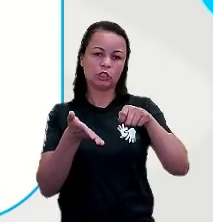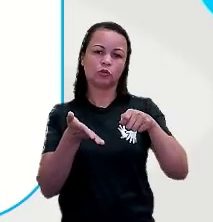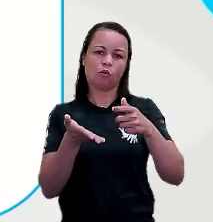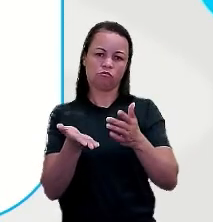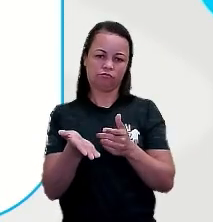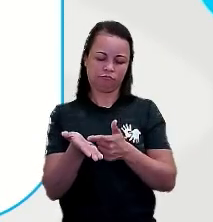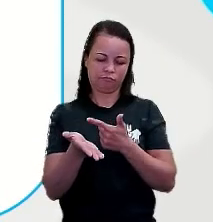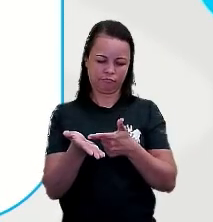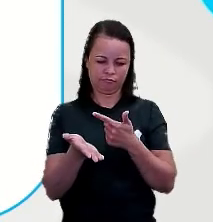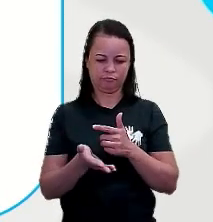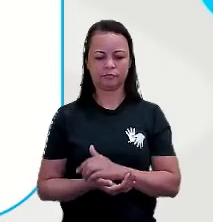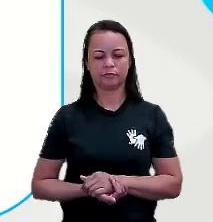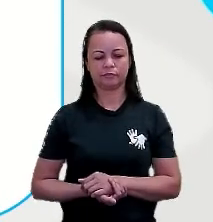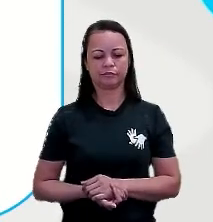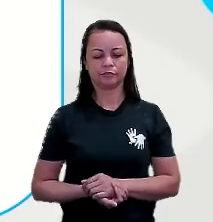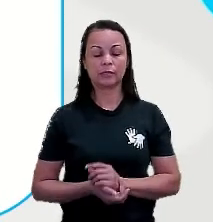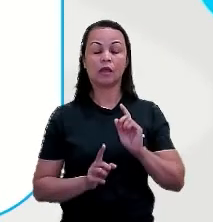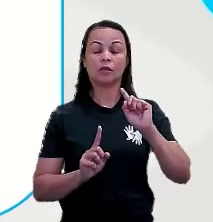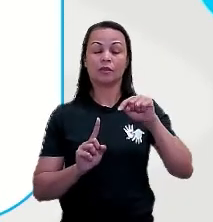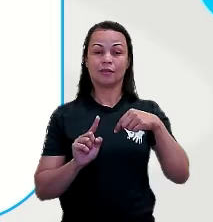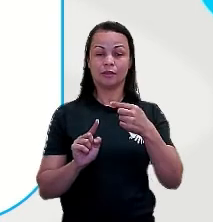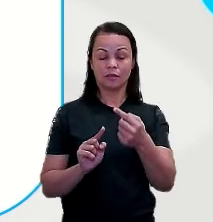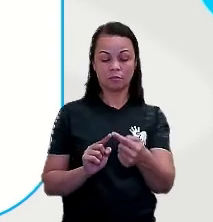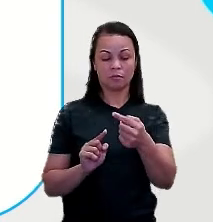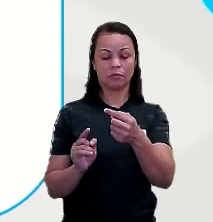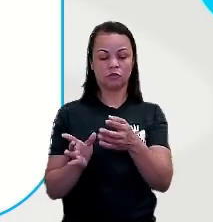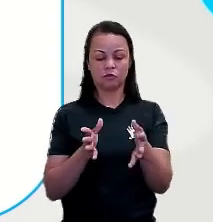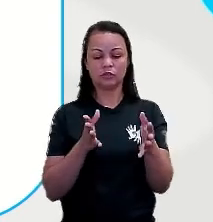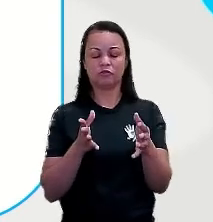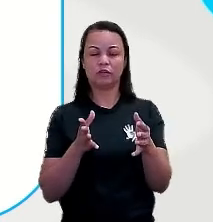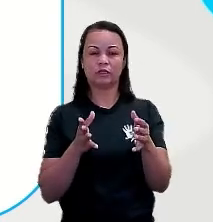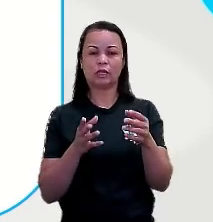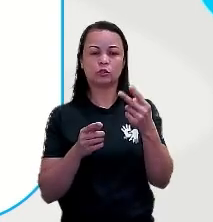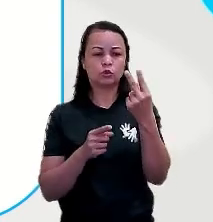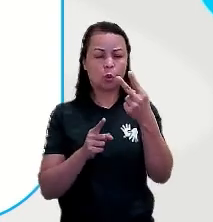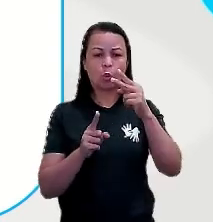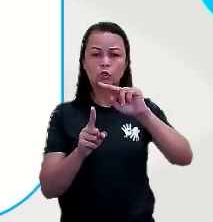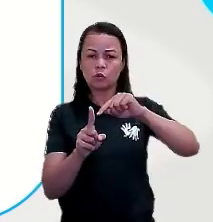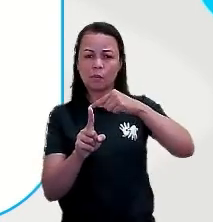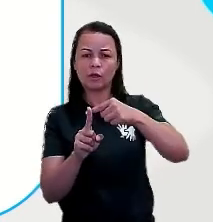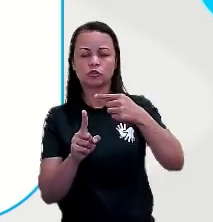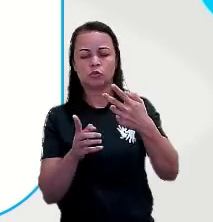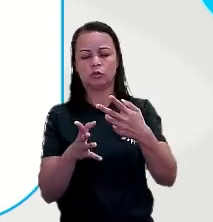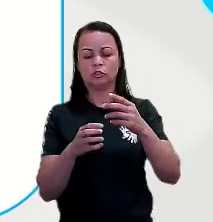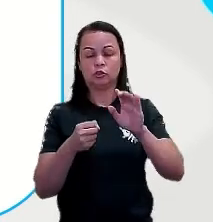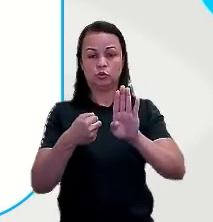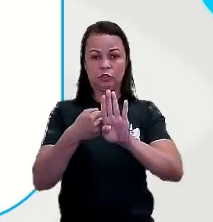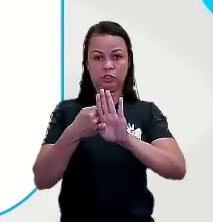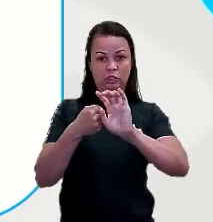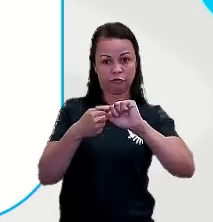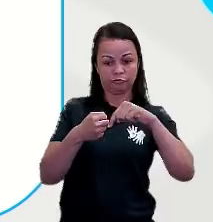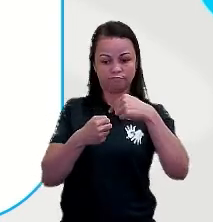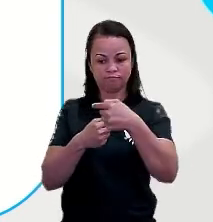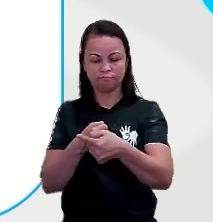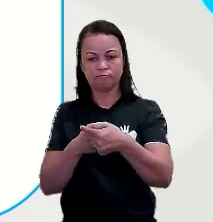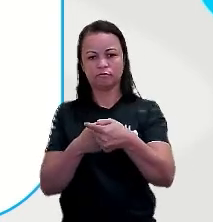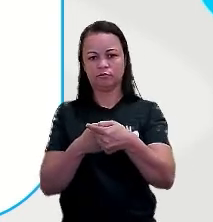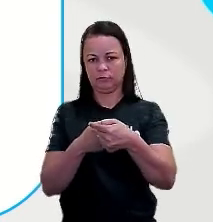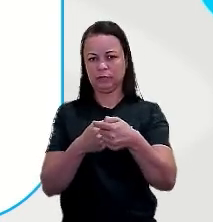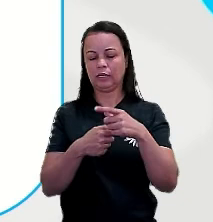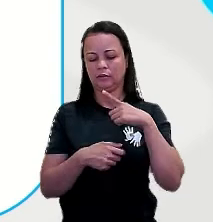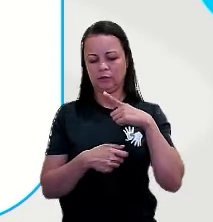Já quando ele vem pós-posto a dois ou mais substantivos, ou seja, depois dos substantivos, temos